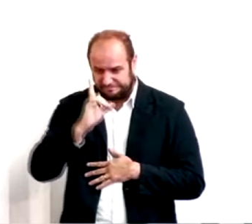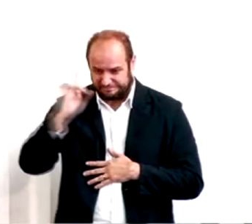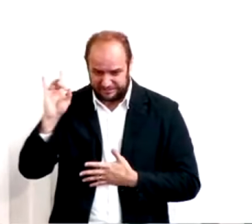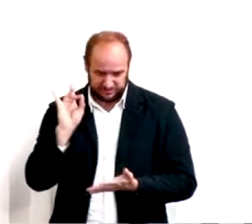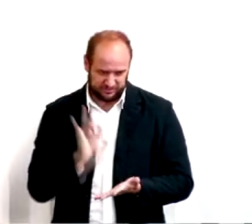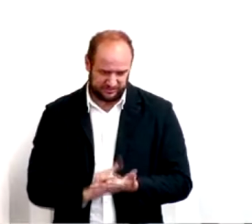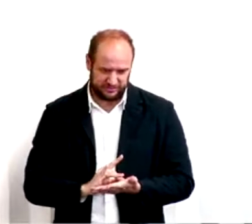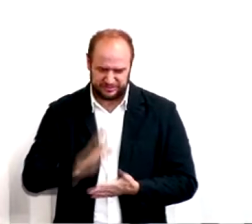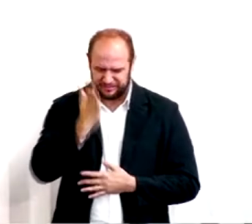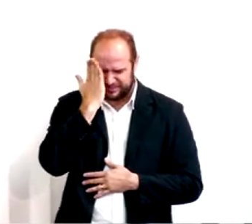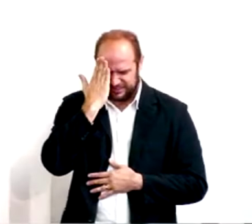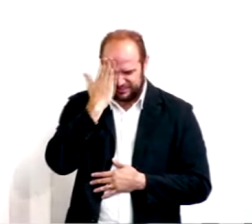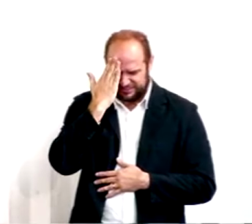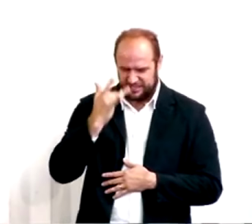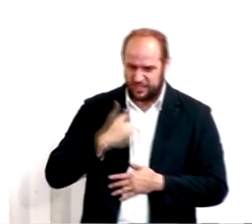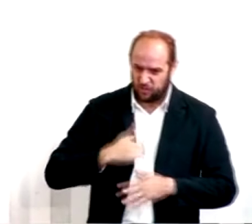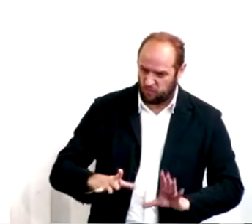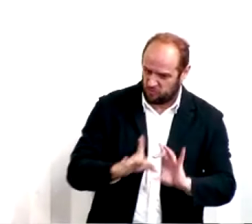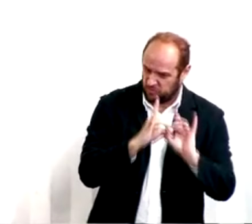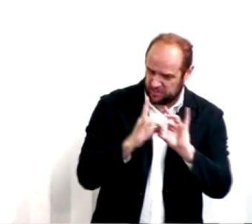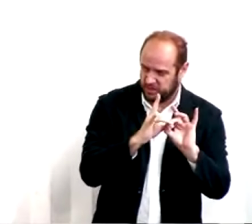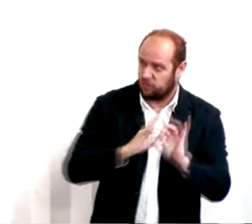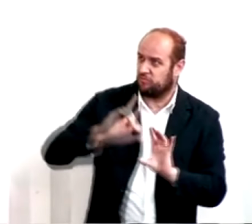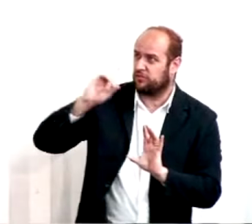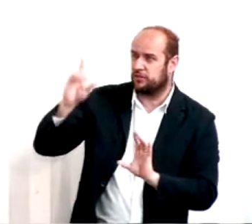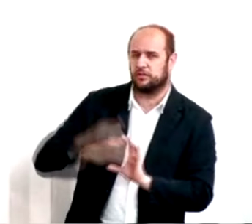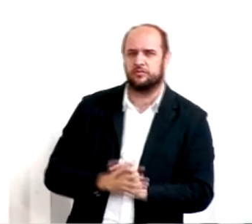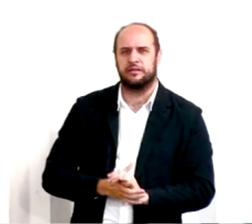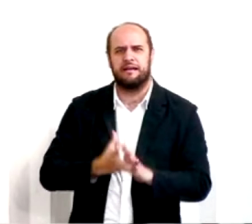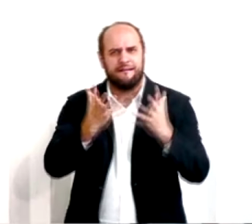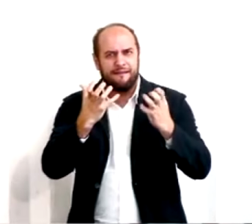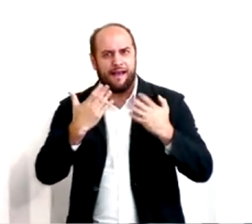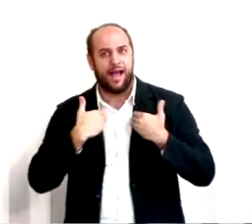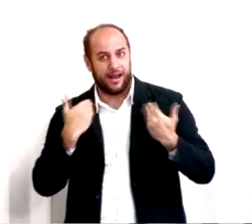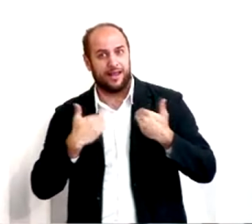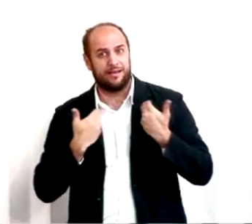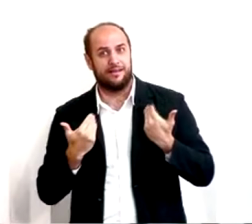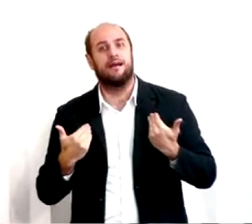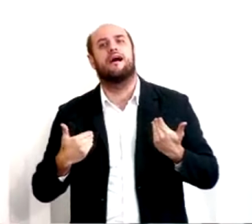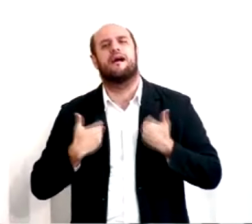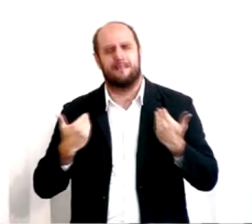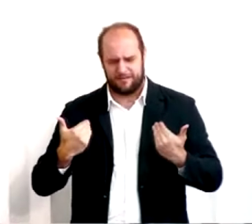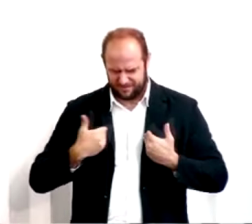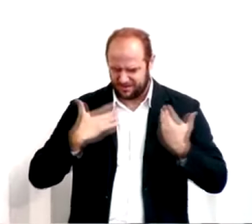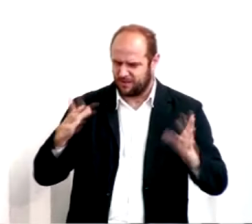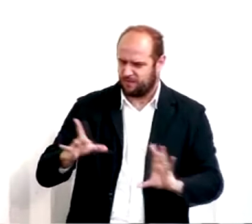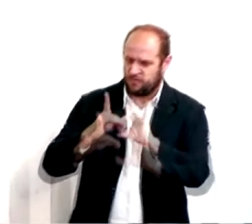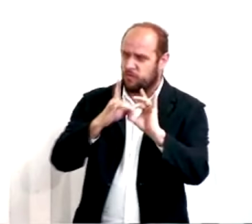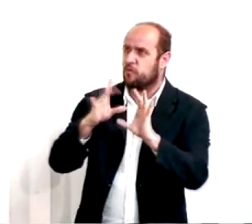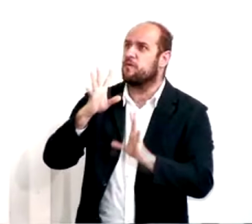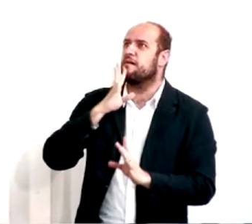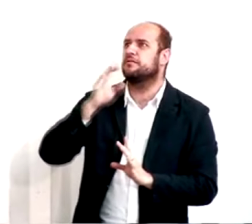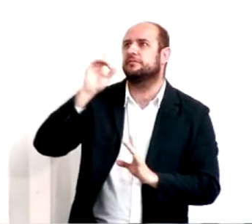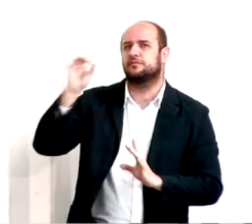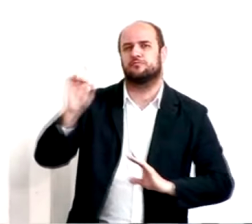pacto e saber que eu tenho aliança com meu povo Se alguém quiser se alegrar no mundo alegre-se nisto